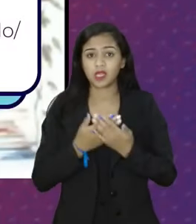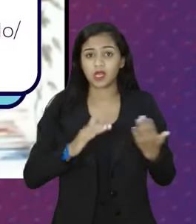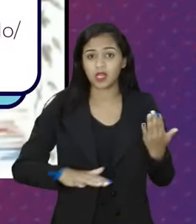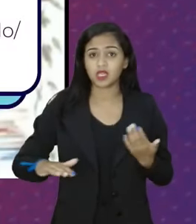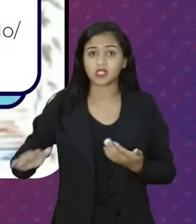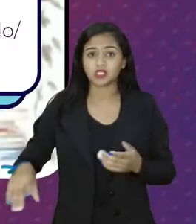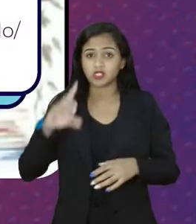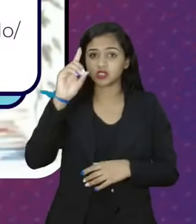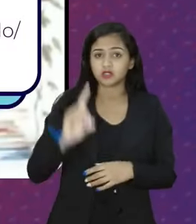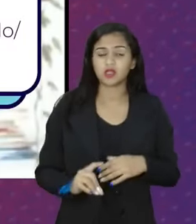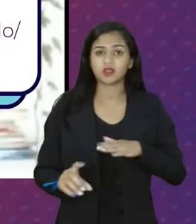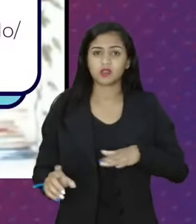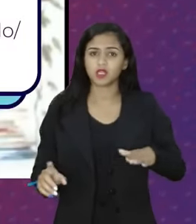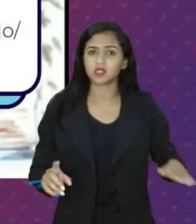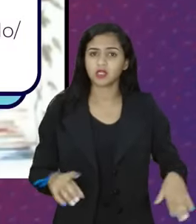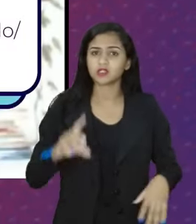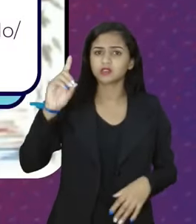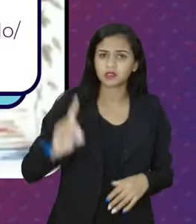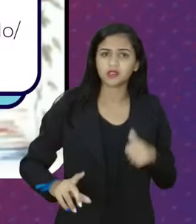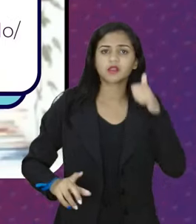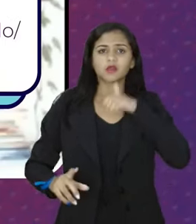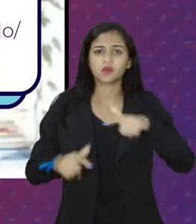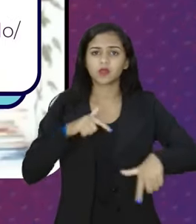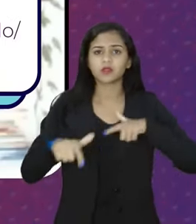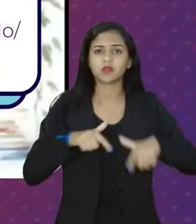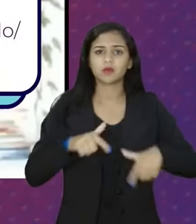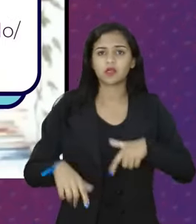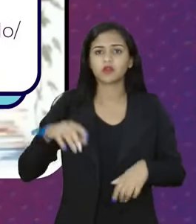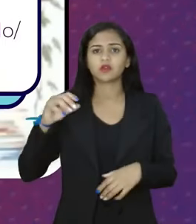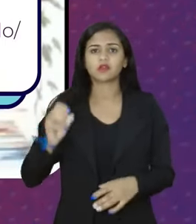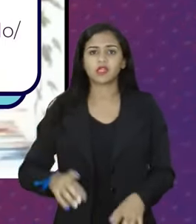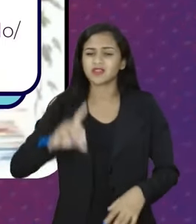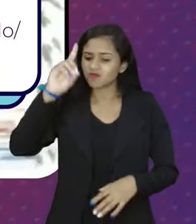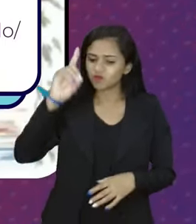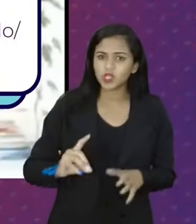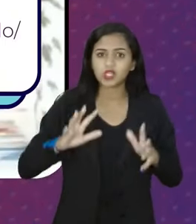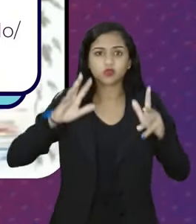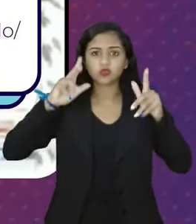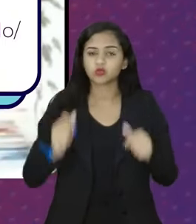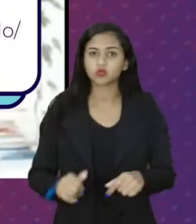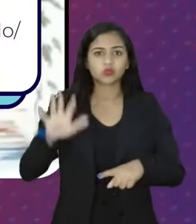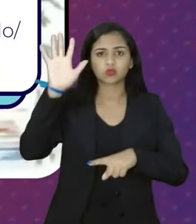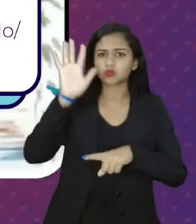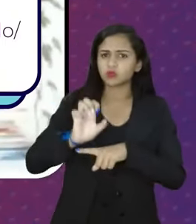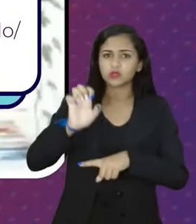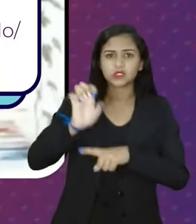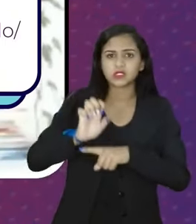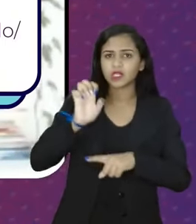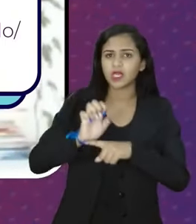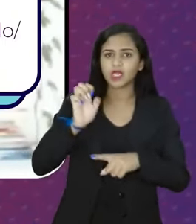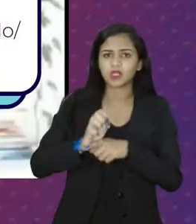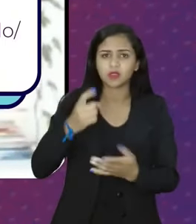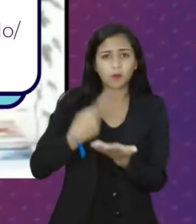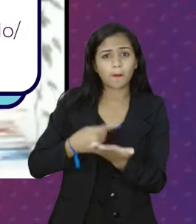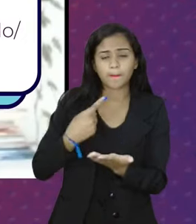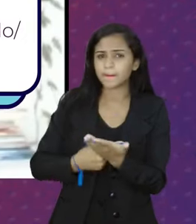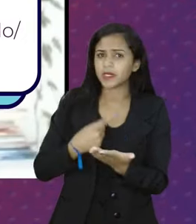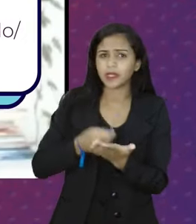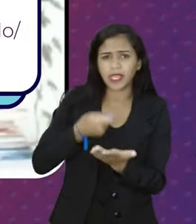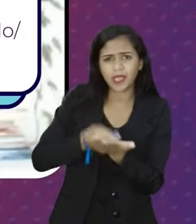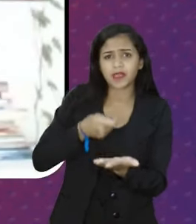da criança, é direito da mulher trabalhadora, é dever do Estado, é obrigação das prefeituras